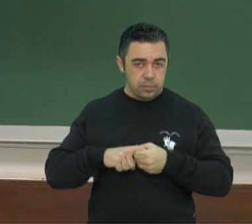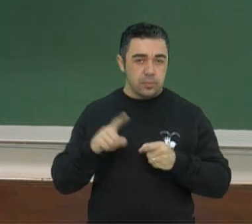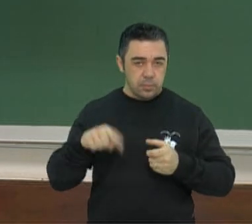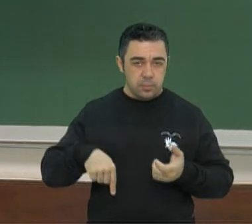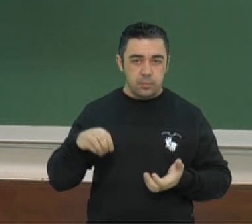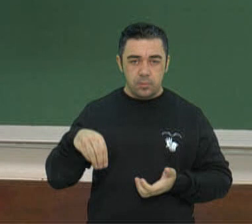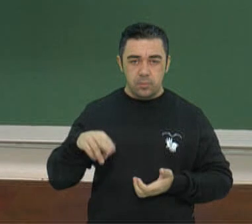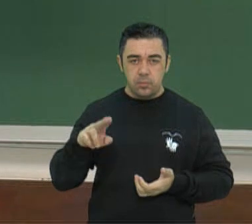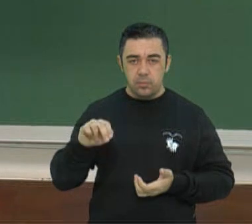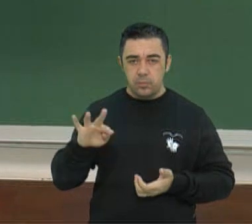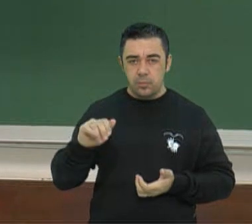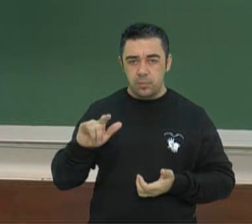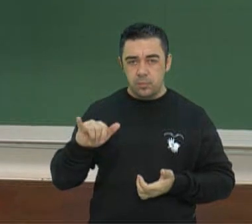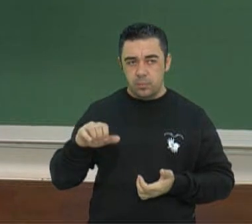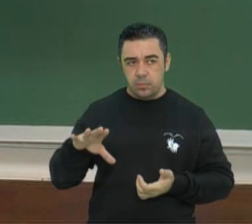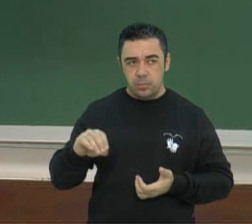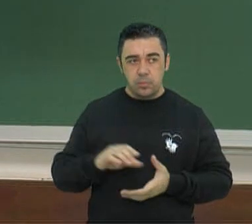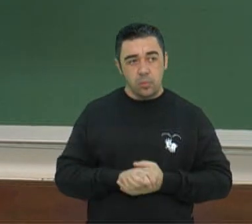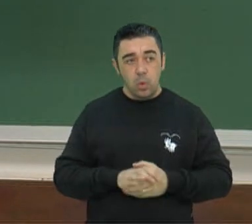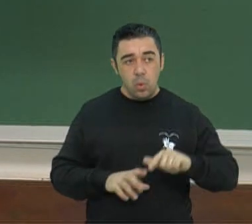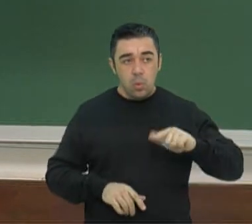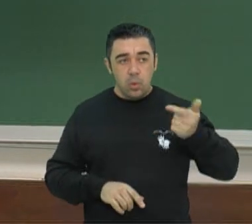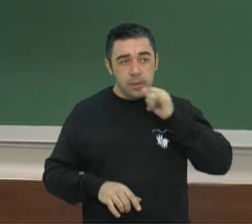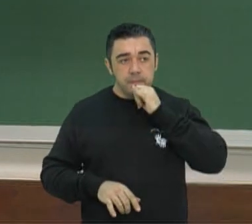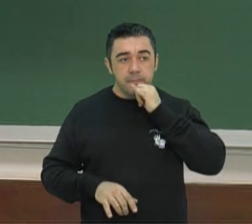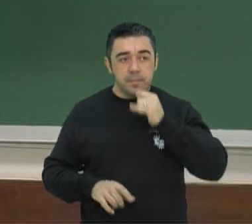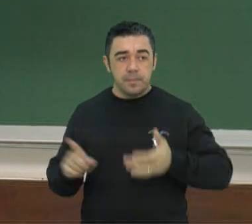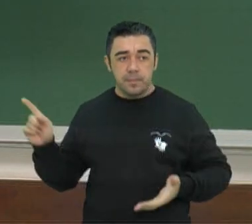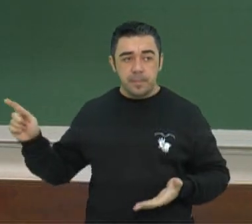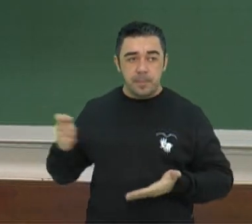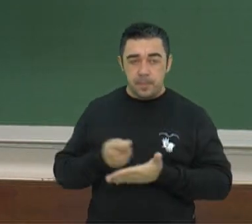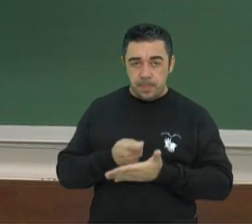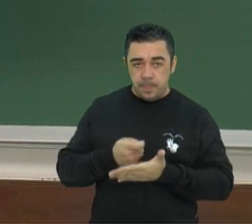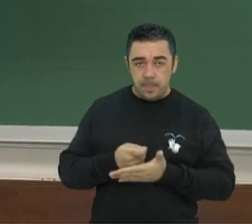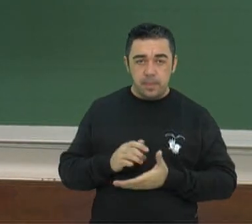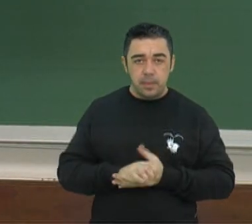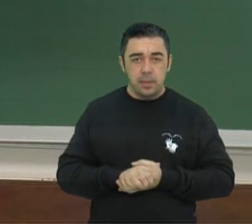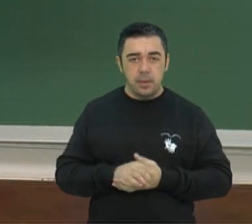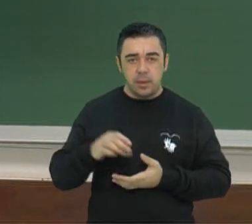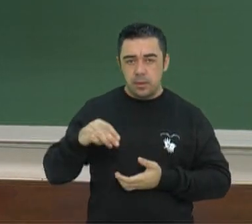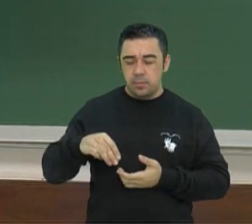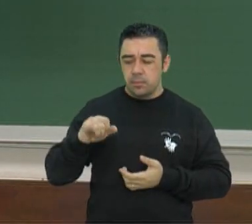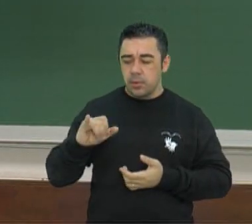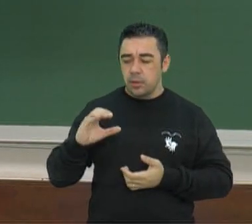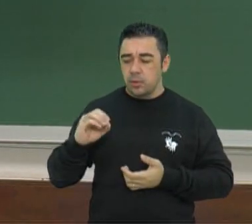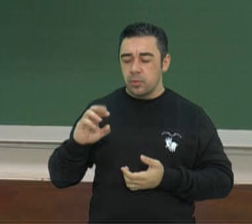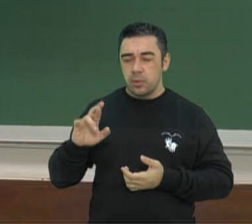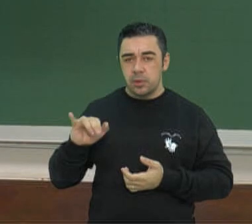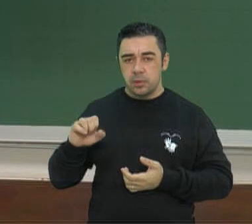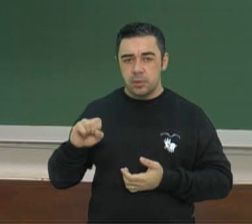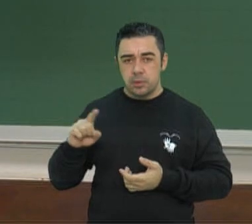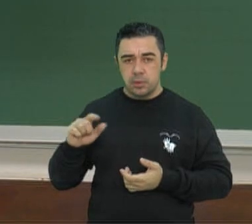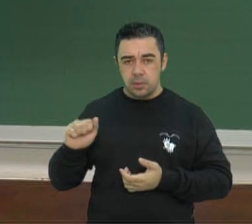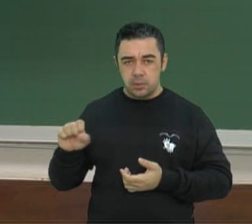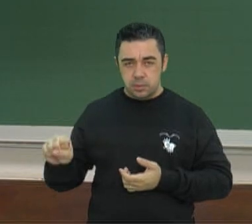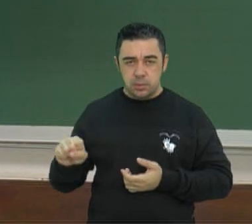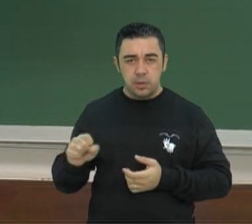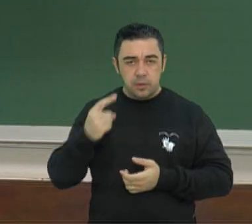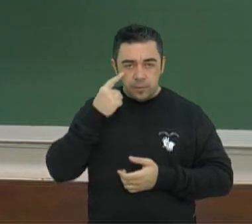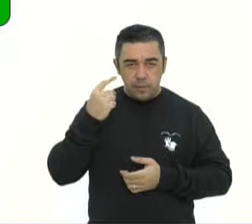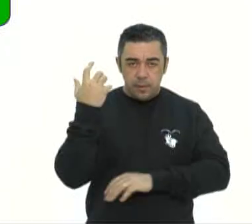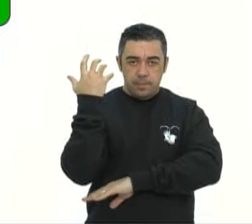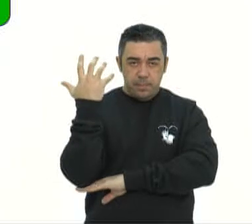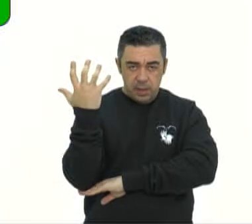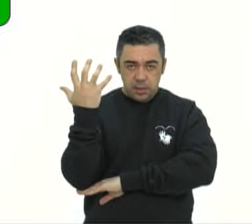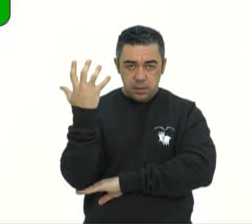mutualismo. Outro exemplo bem bacana que é sempre cobrado. Micorrizas, plantas e fungos. Estão vendo essas